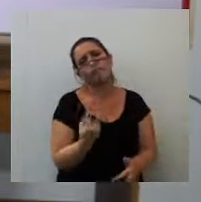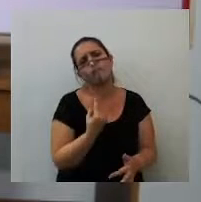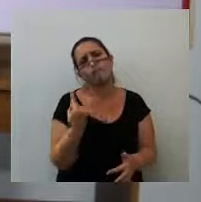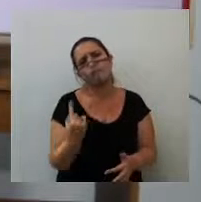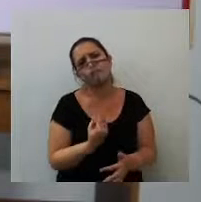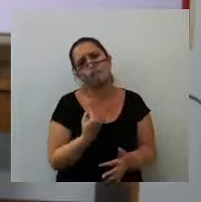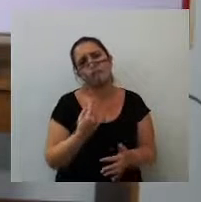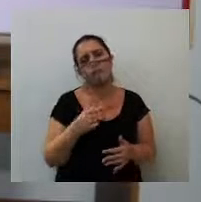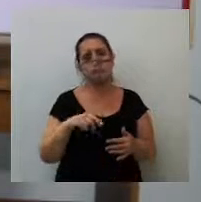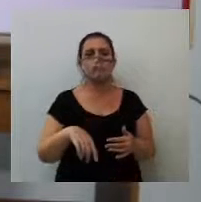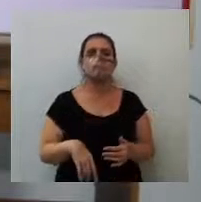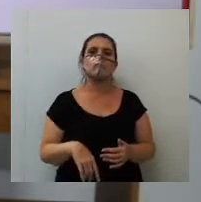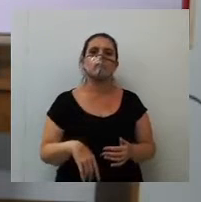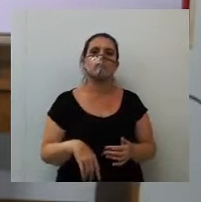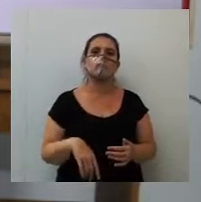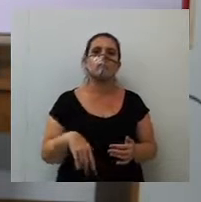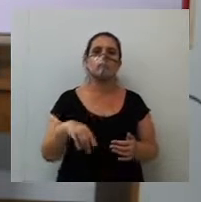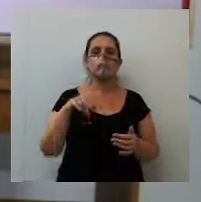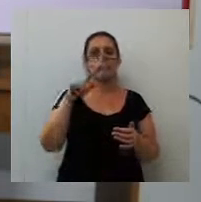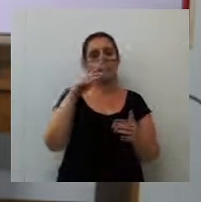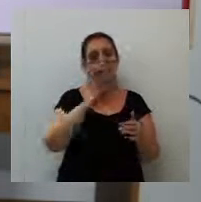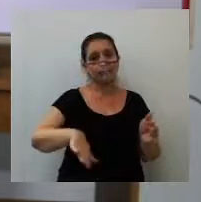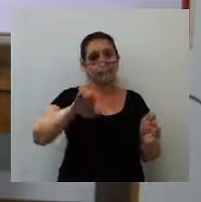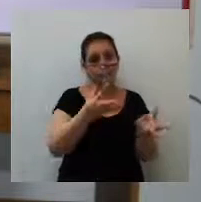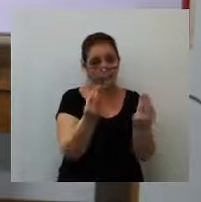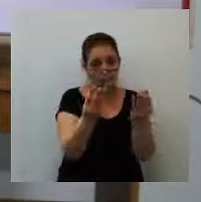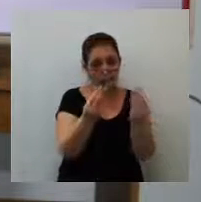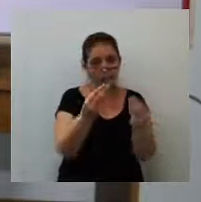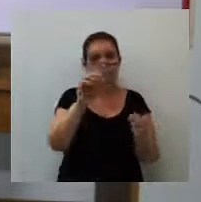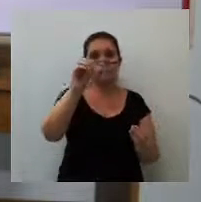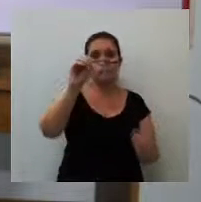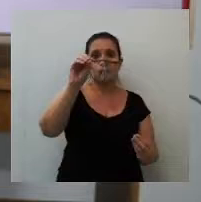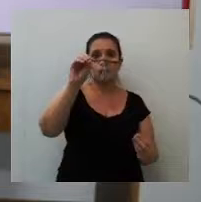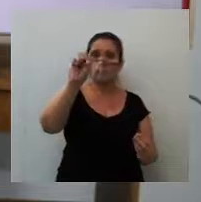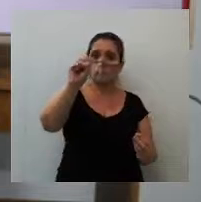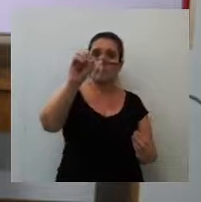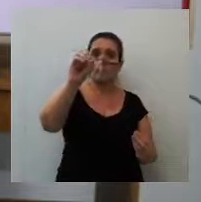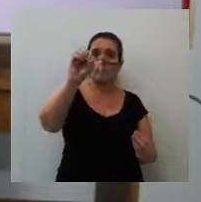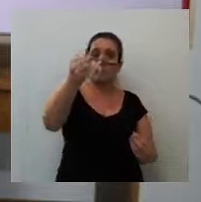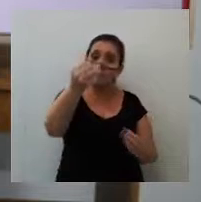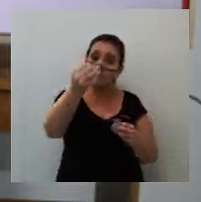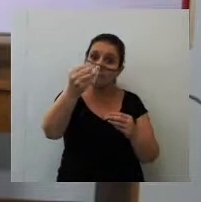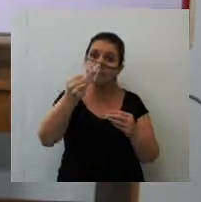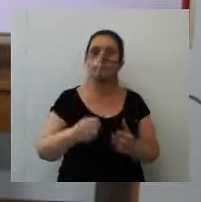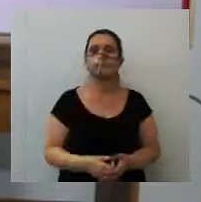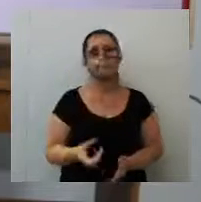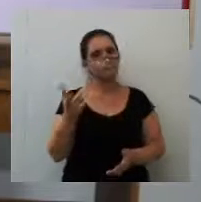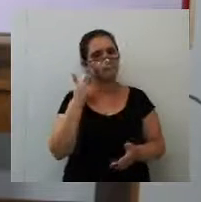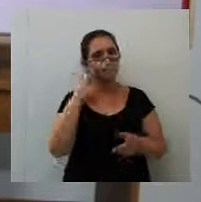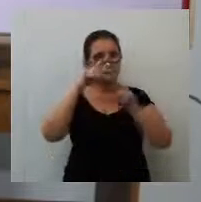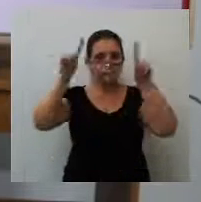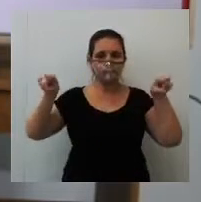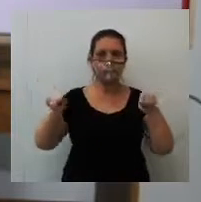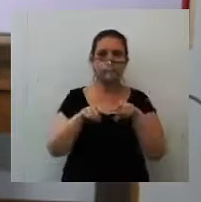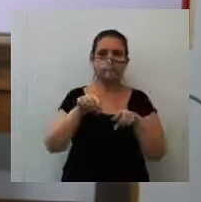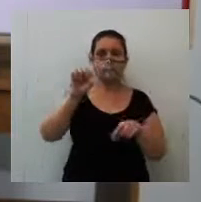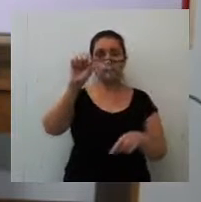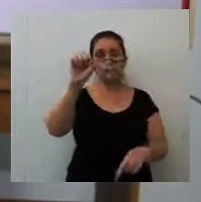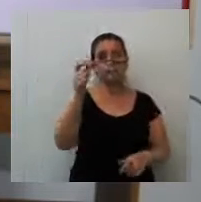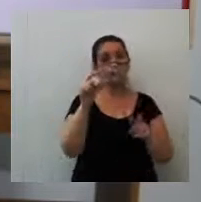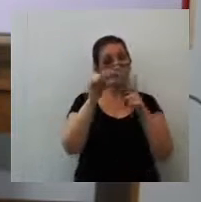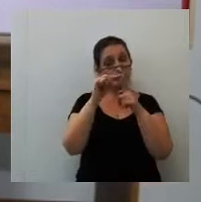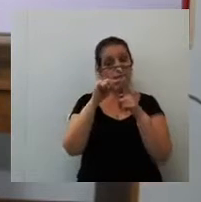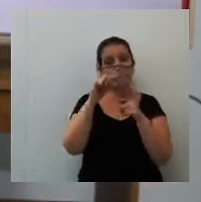tá as crianças ficaram só por e vão o quadro vamos dar uma olhada olha a palavra